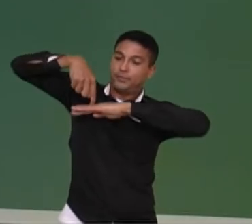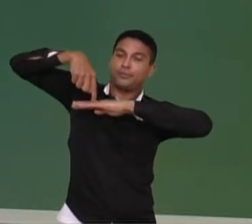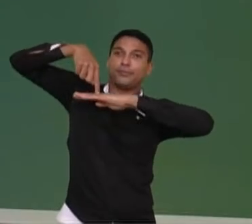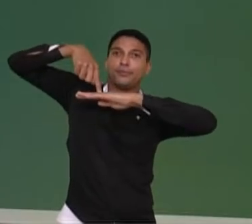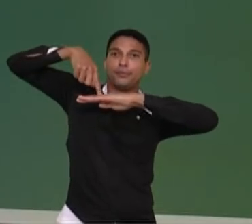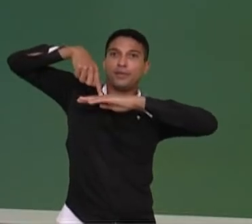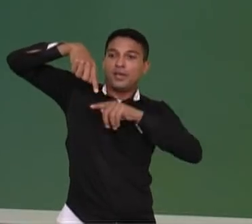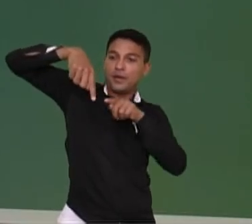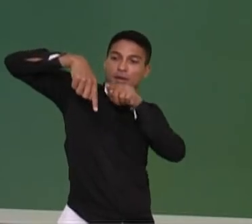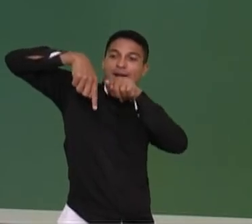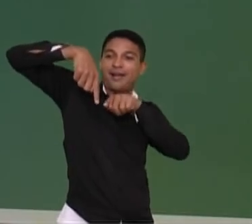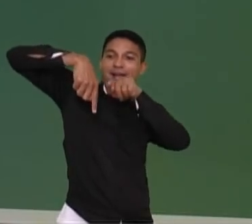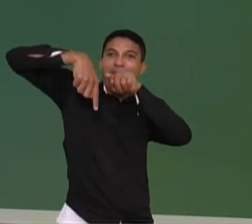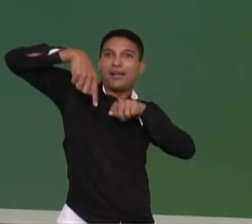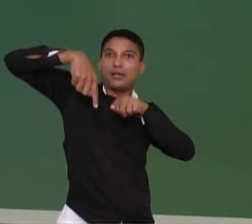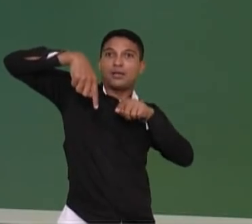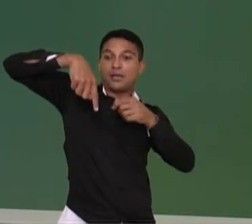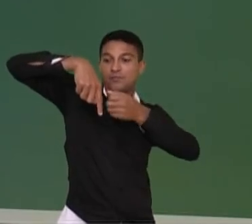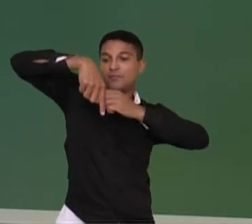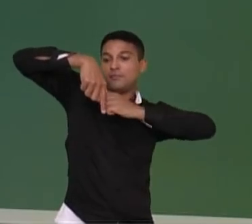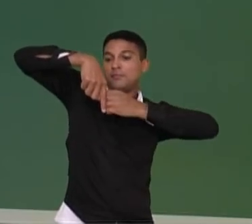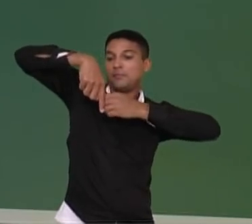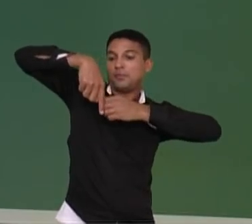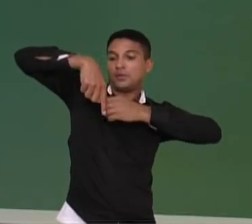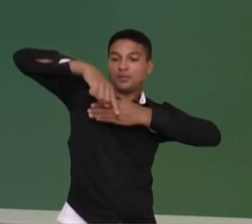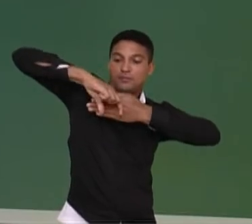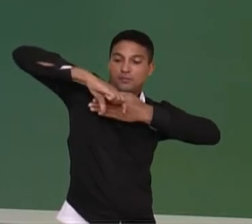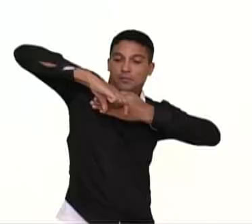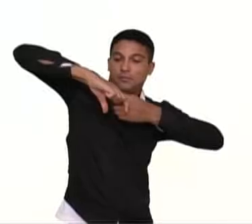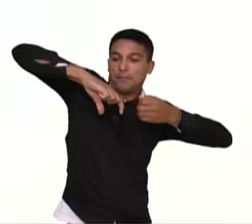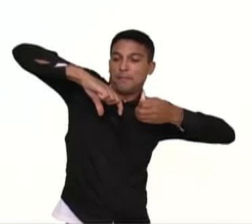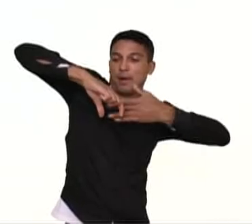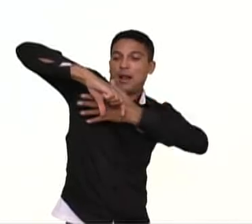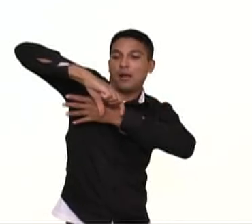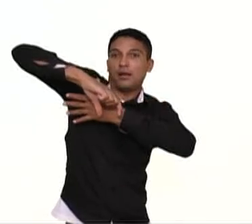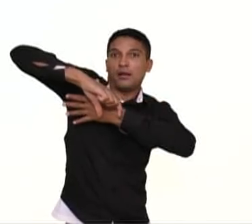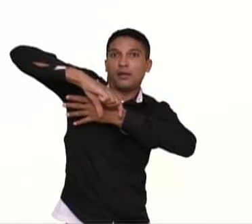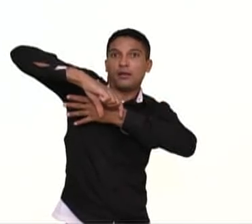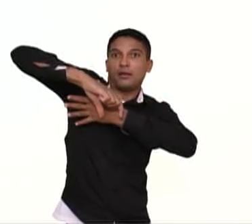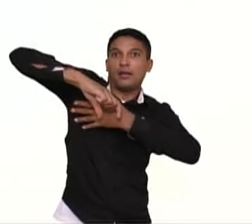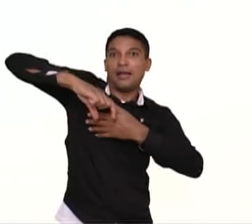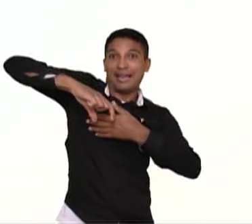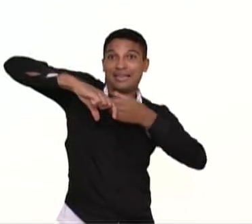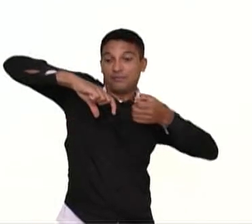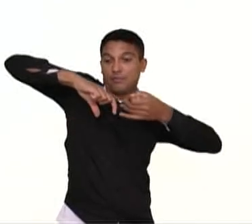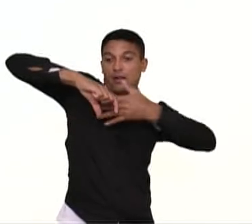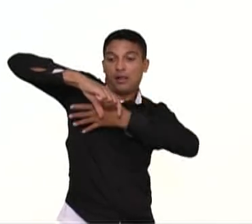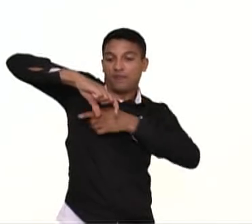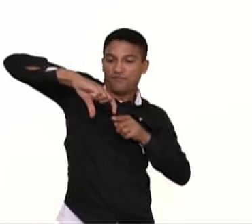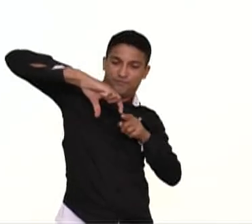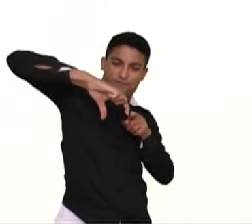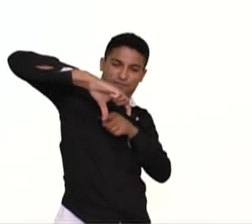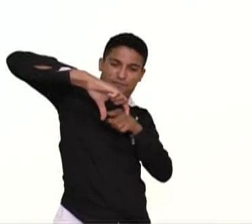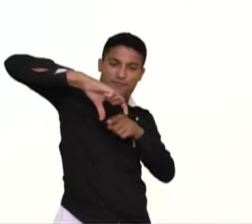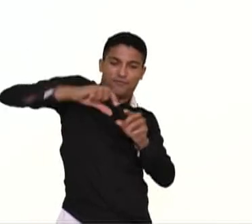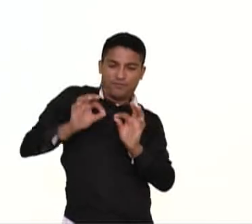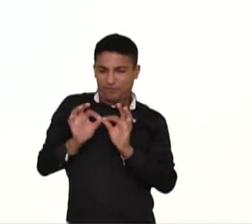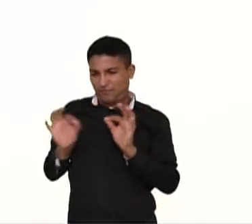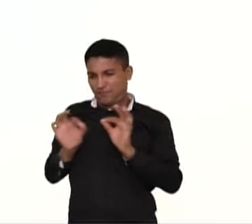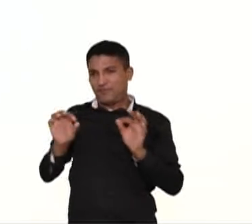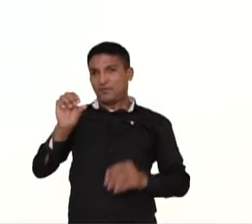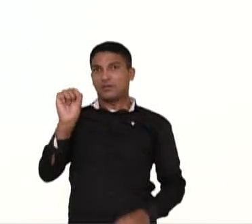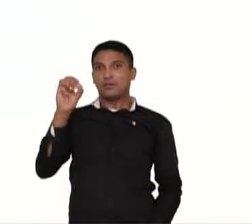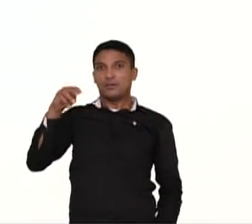medir a sombra do bastão, porque é fácil fazer isso, né? Então ele usou proporção. Falou, bom, uma pirâmide dessa altura projeta uma